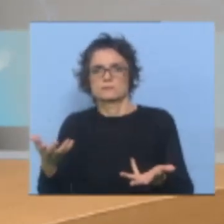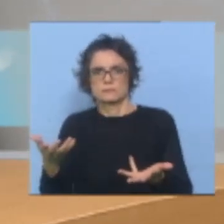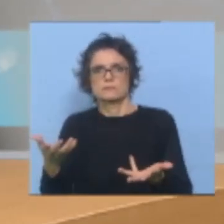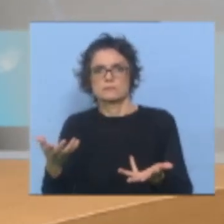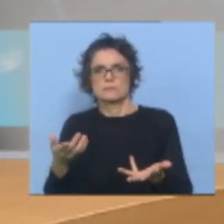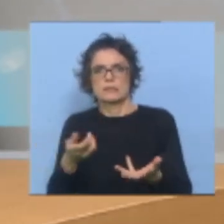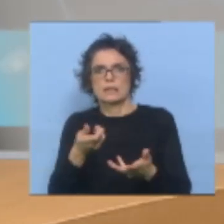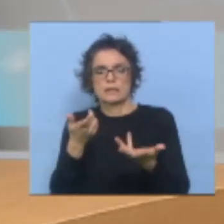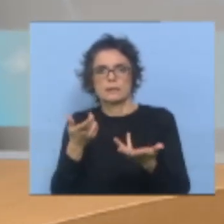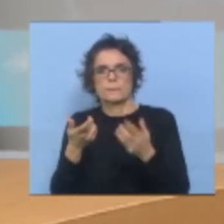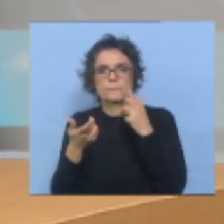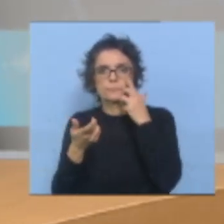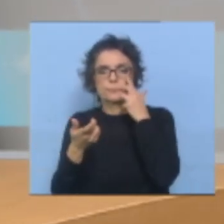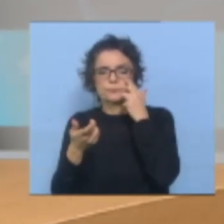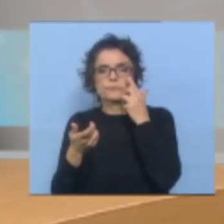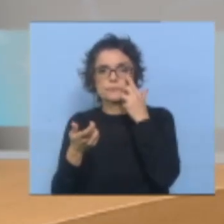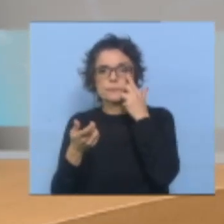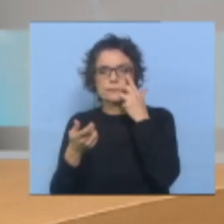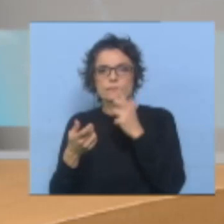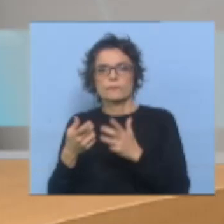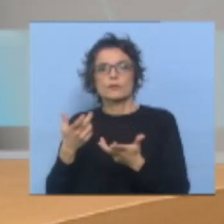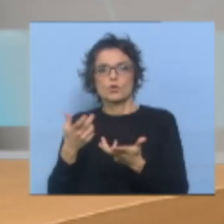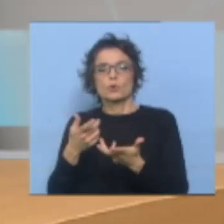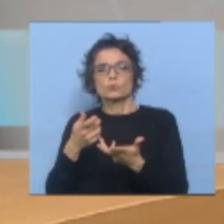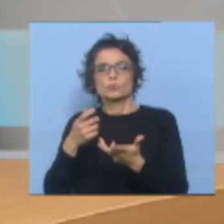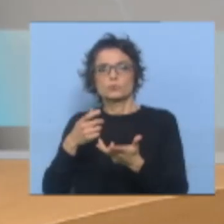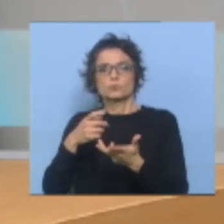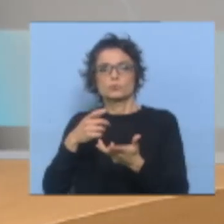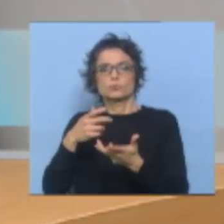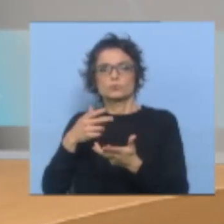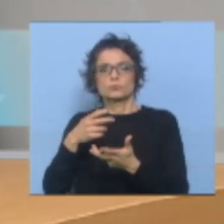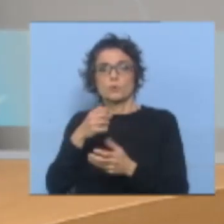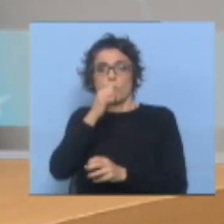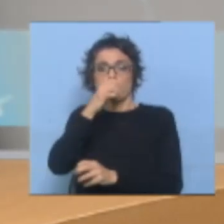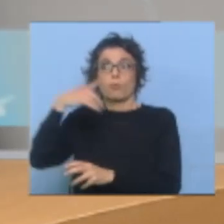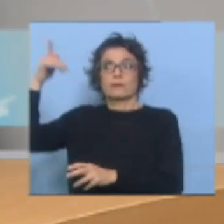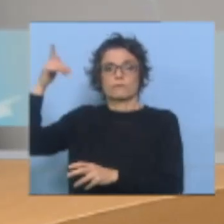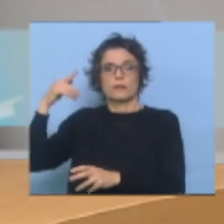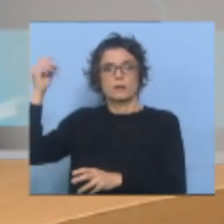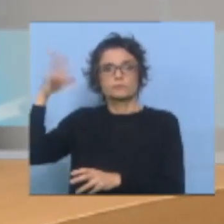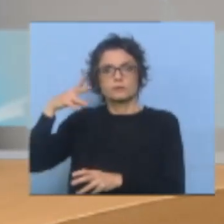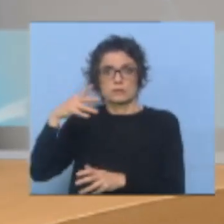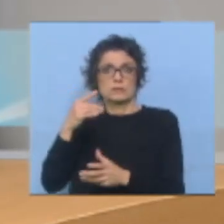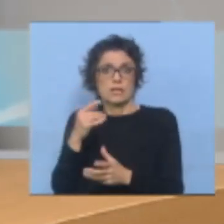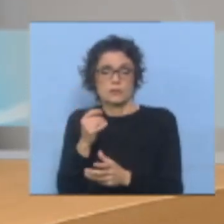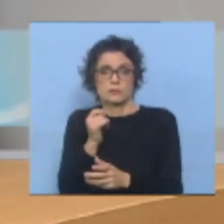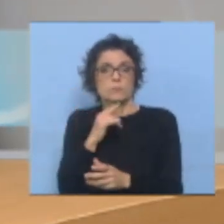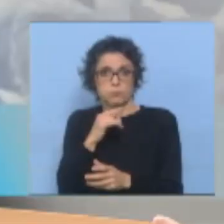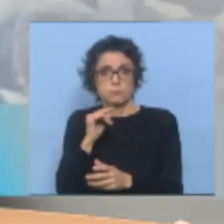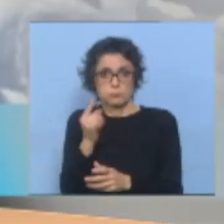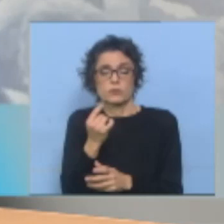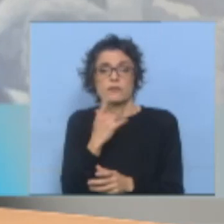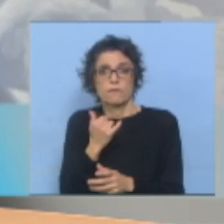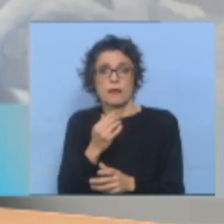que avisar pelos altifalantes do estádio era o mínimo que se podia fazer,